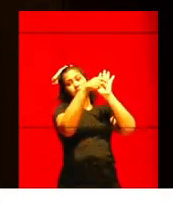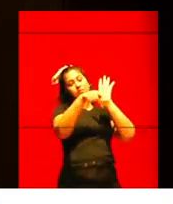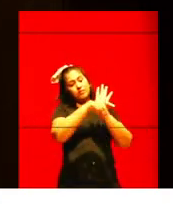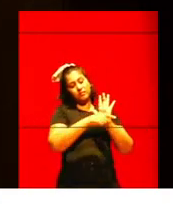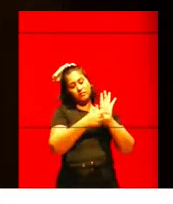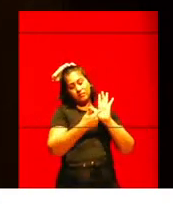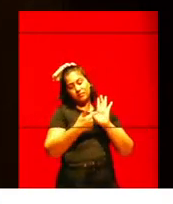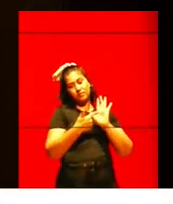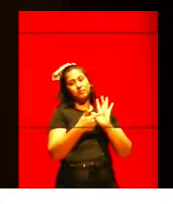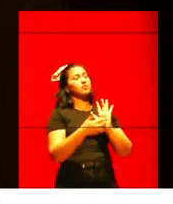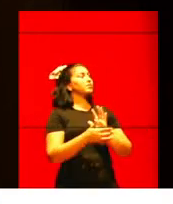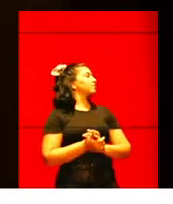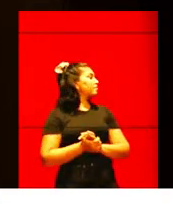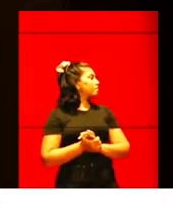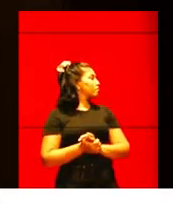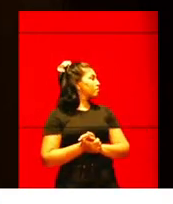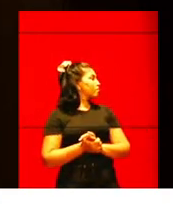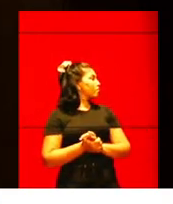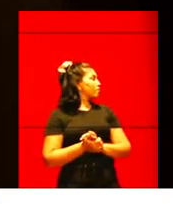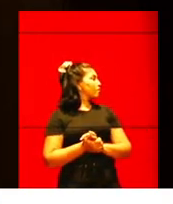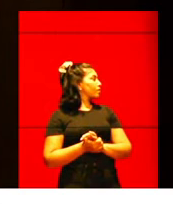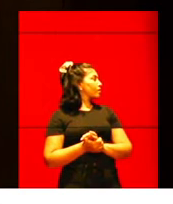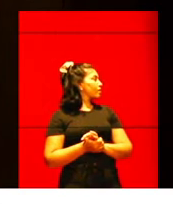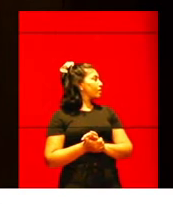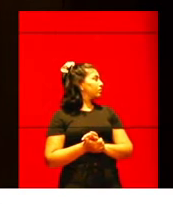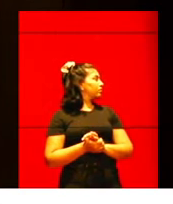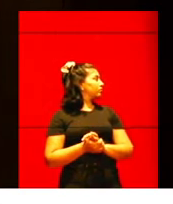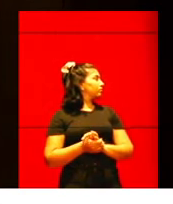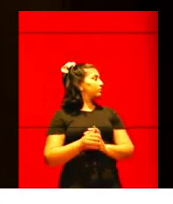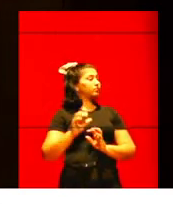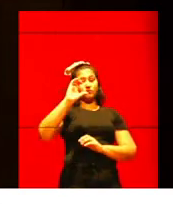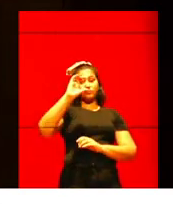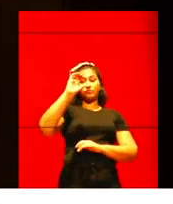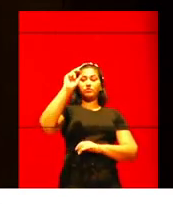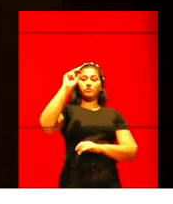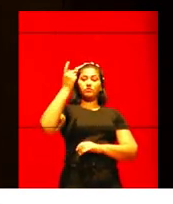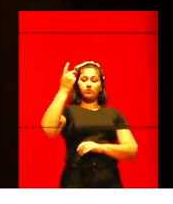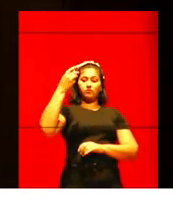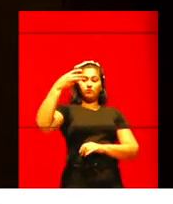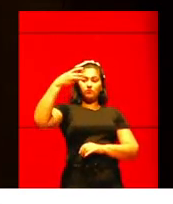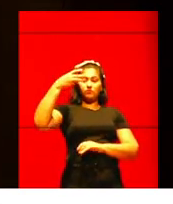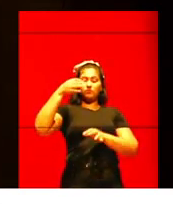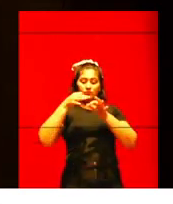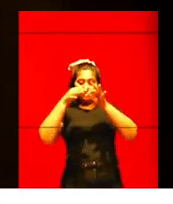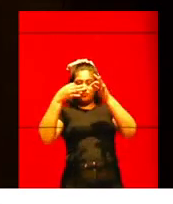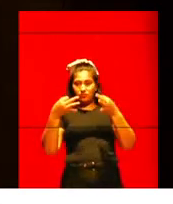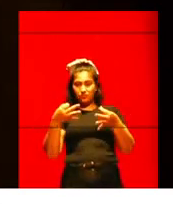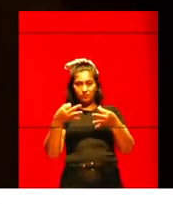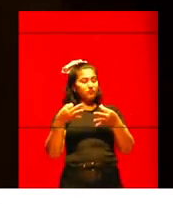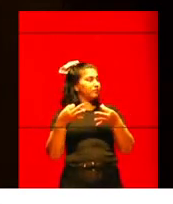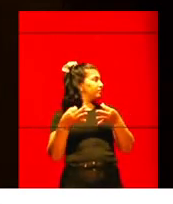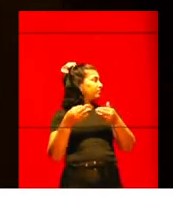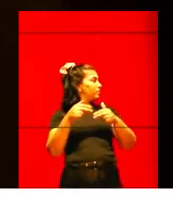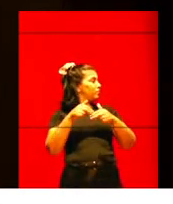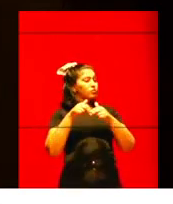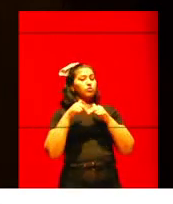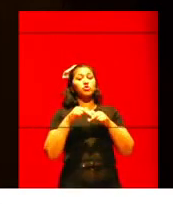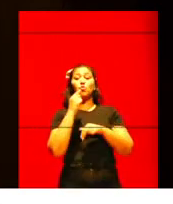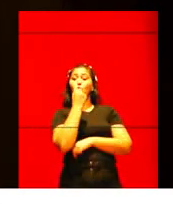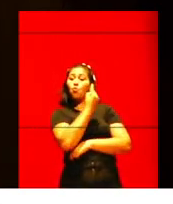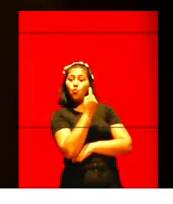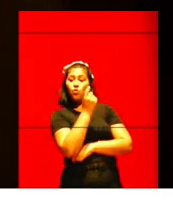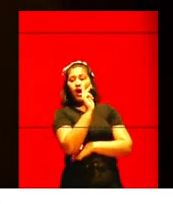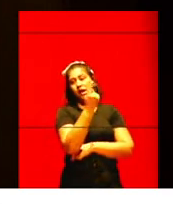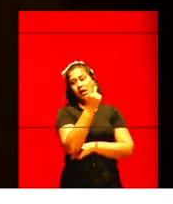ó, percebe que ele já tem 3 ligações simples, então por isso só tem um hidrogênio